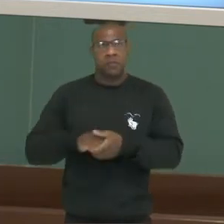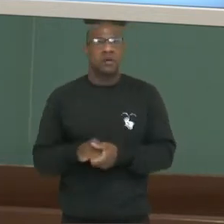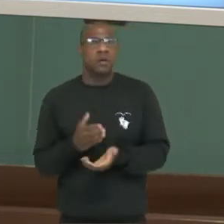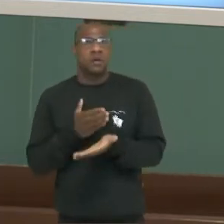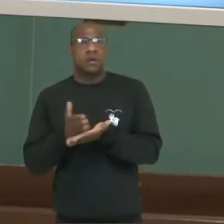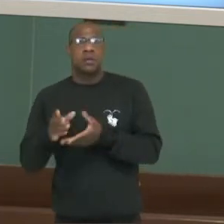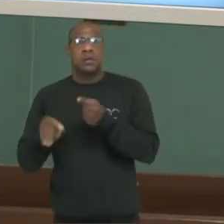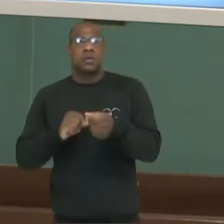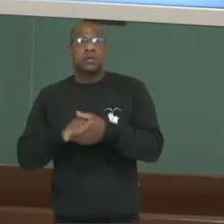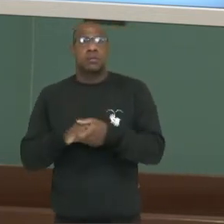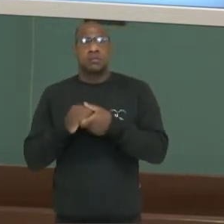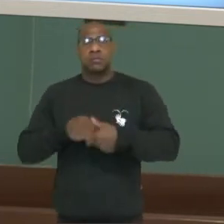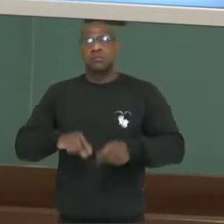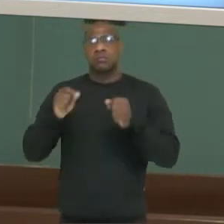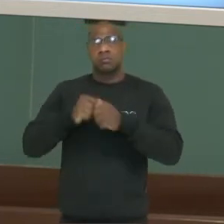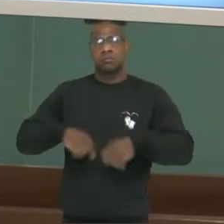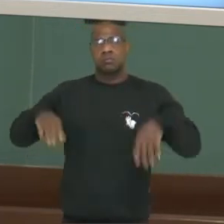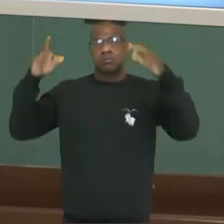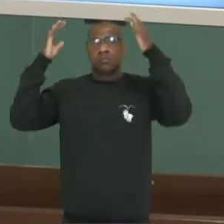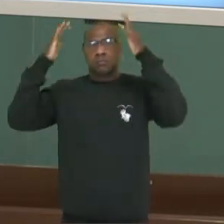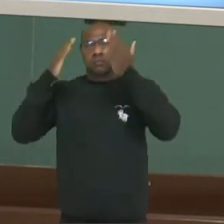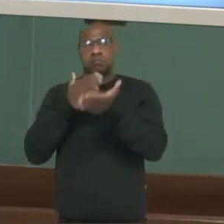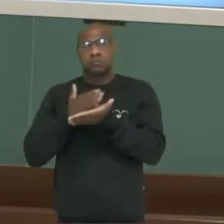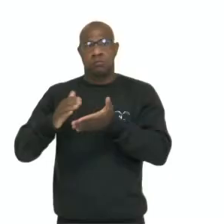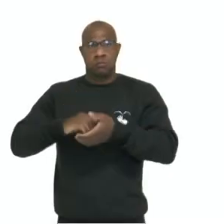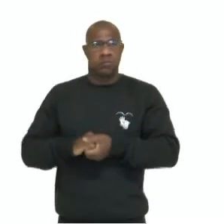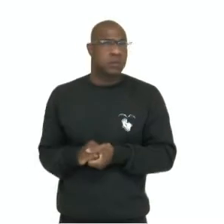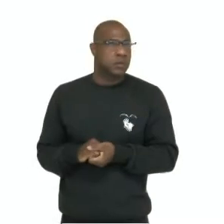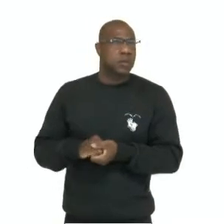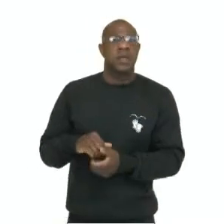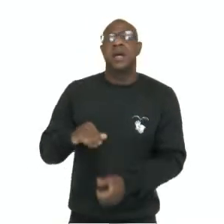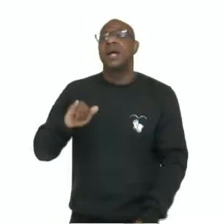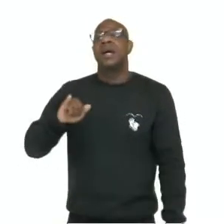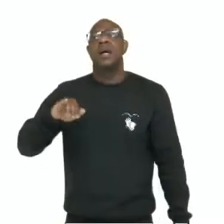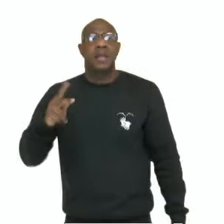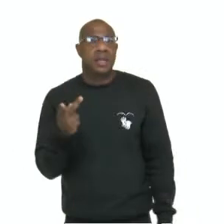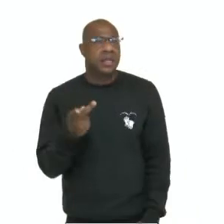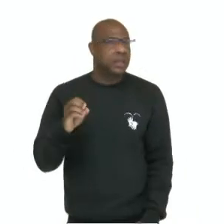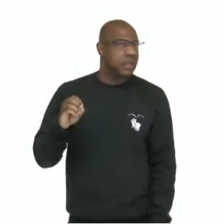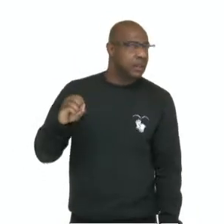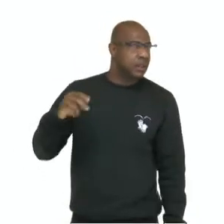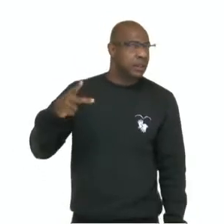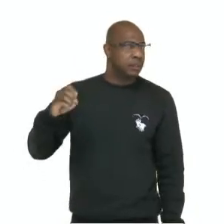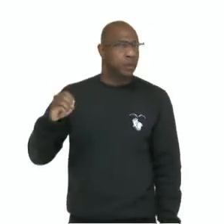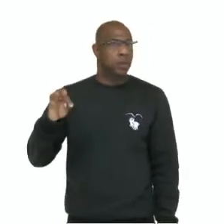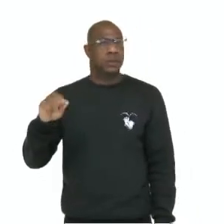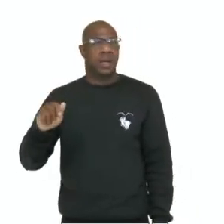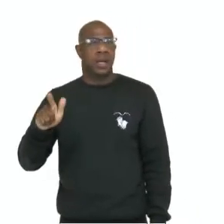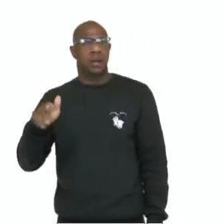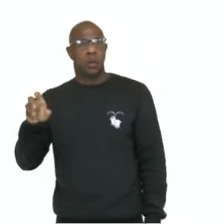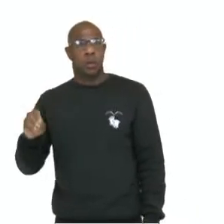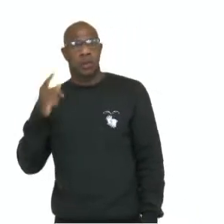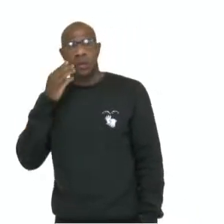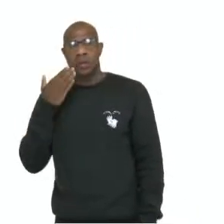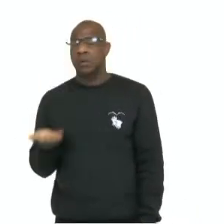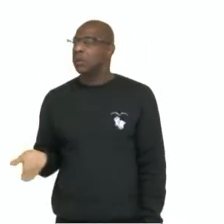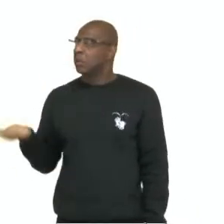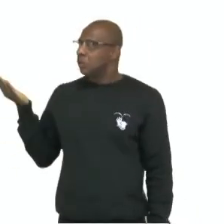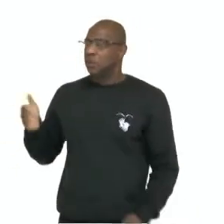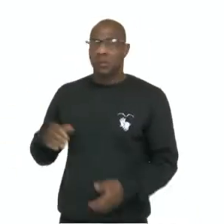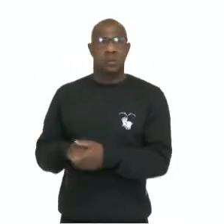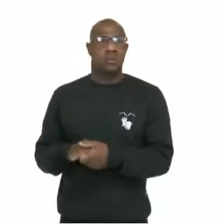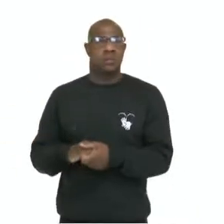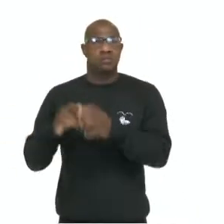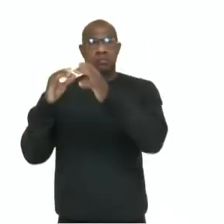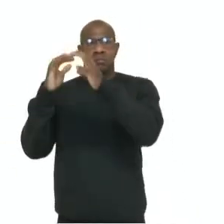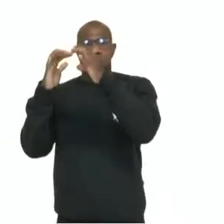o hipotálamo e a hipófise. O hipotálamo é essa glândula, ela fica um pouquinho em cima da hipófise